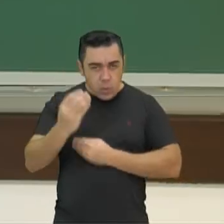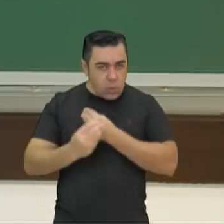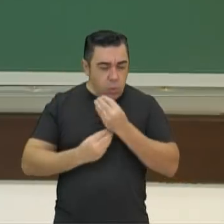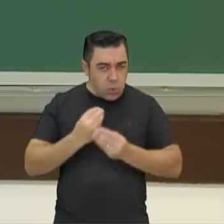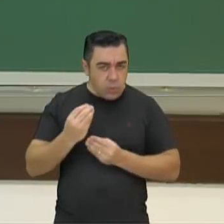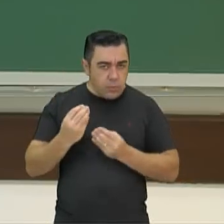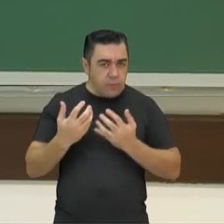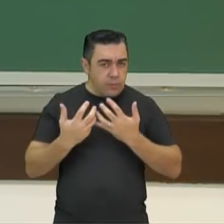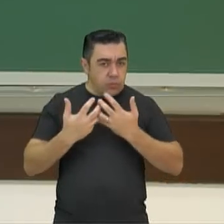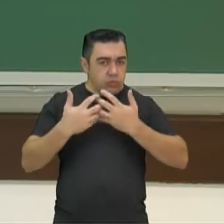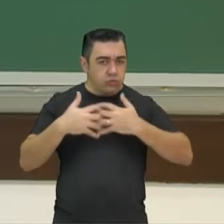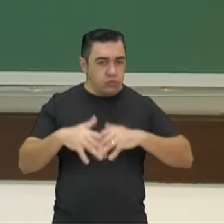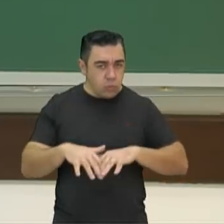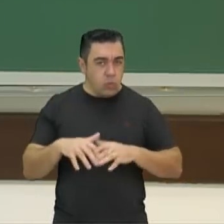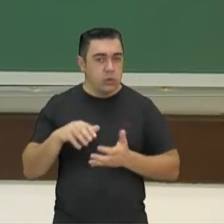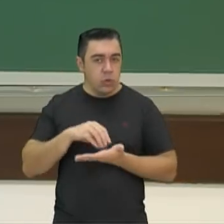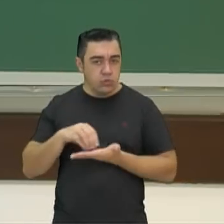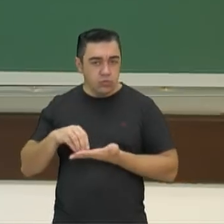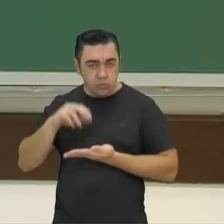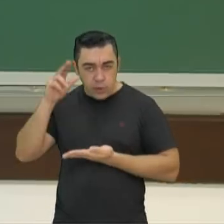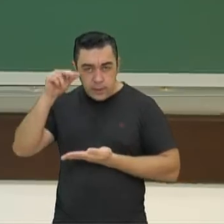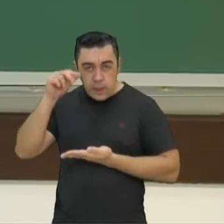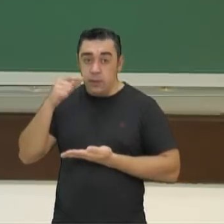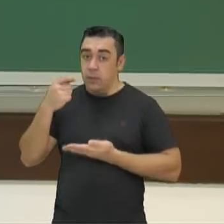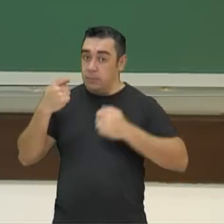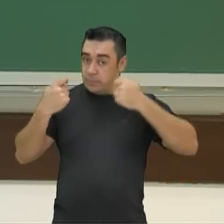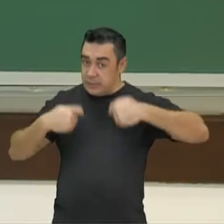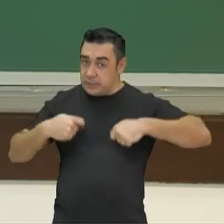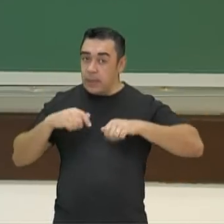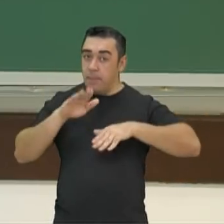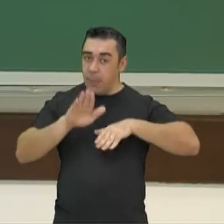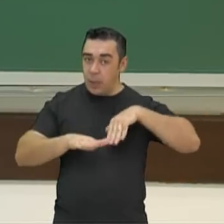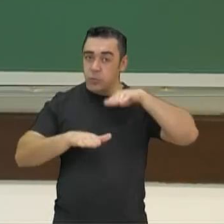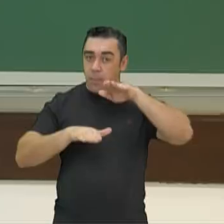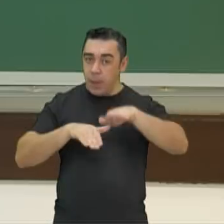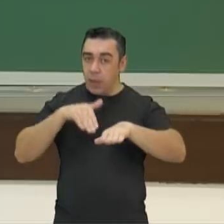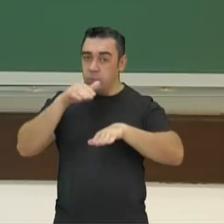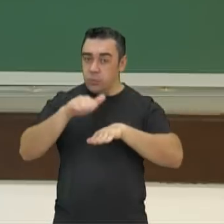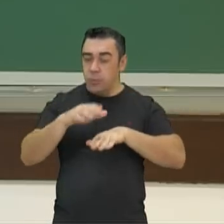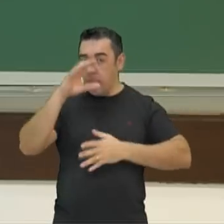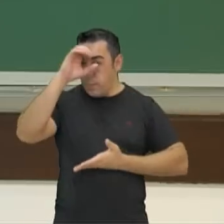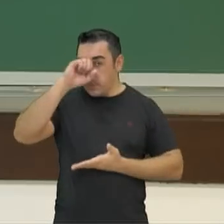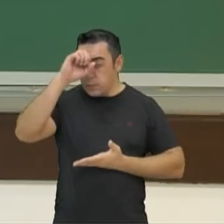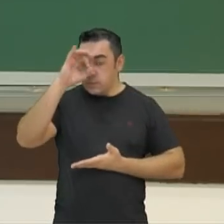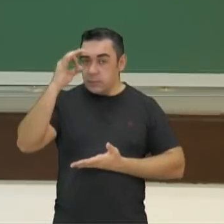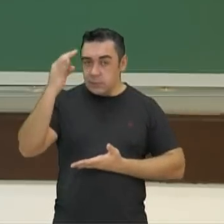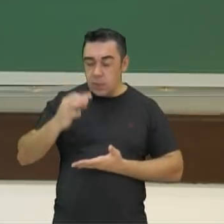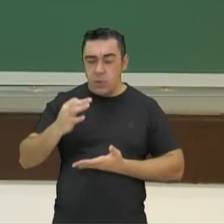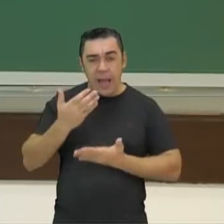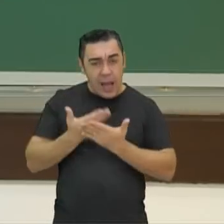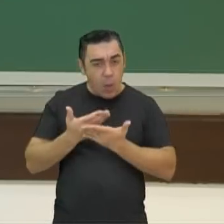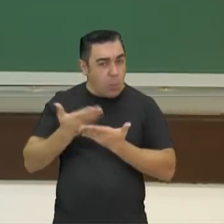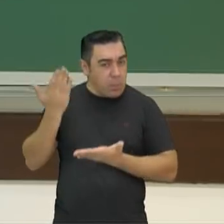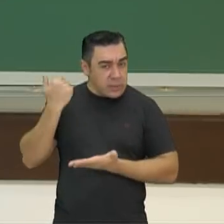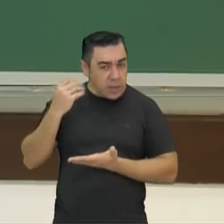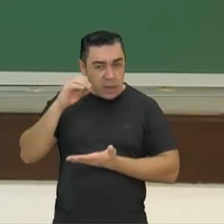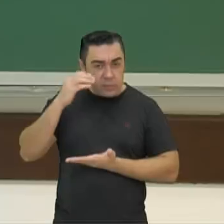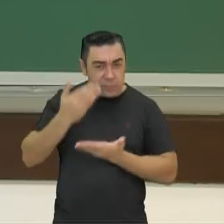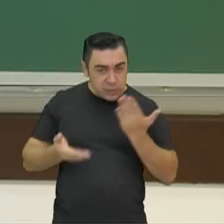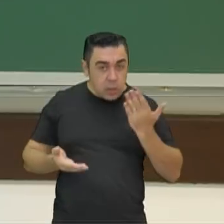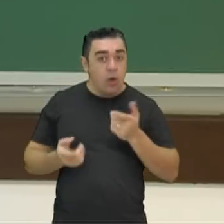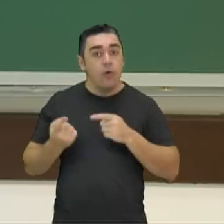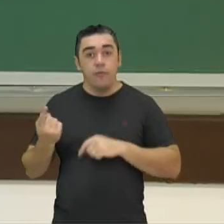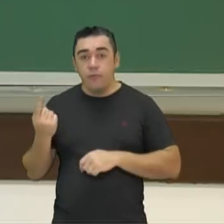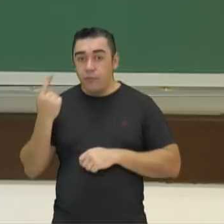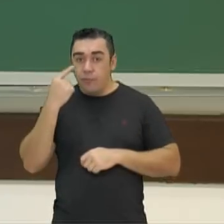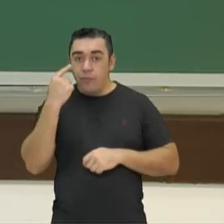funciona, você precisa acompanhar passo a passo. Então, se perdeu a aula passada, retorna lá no YouTube, dá um jeitinho de procurar